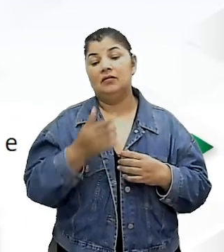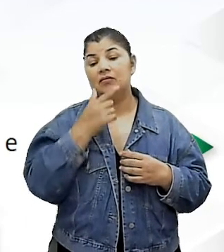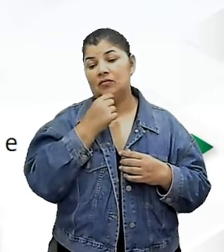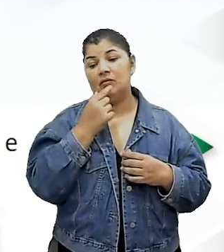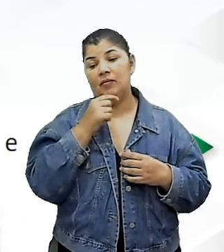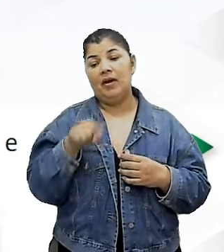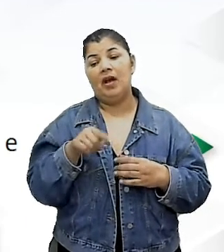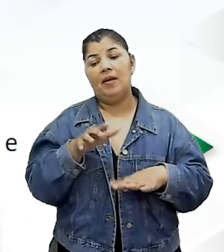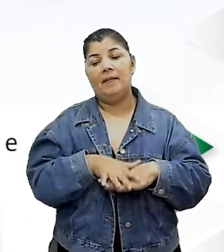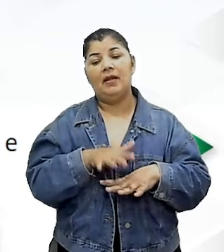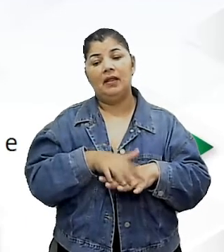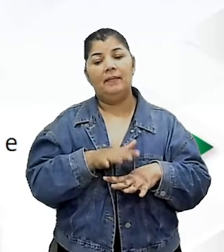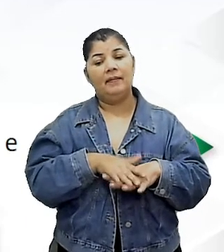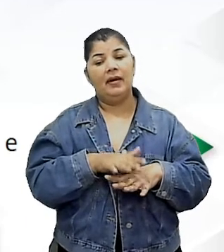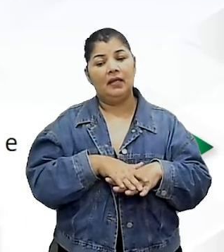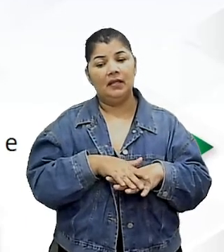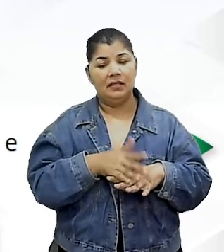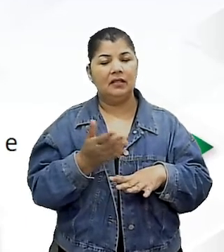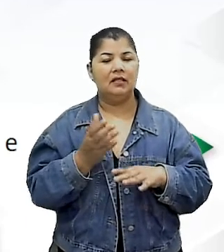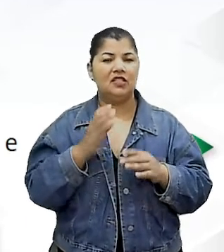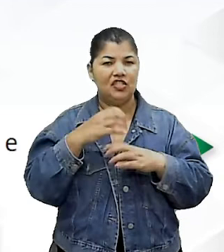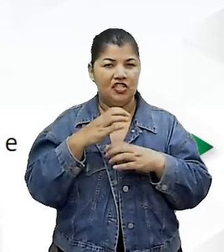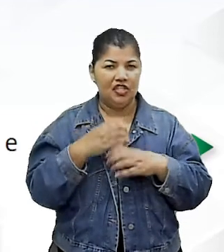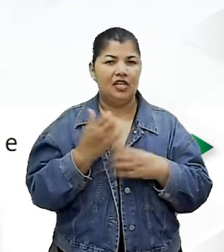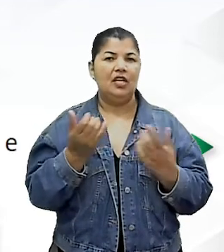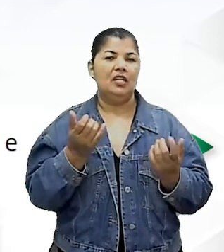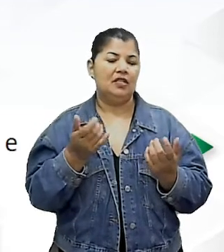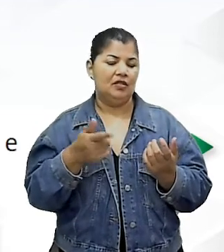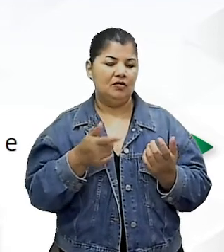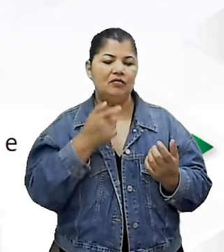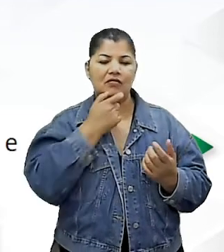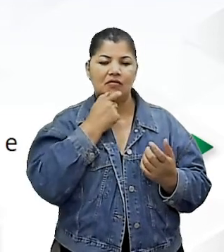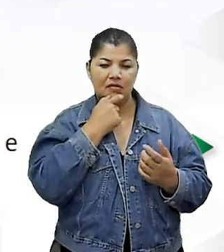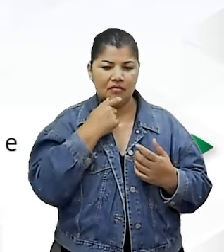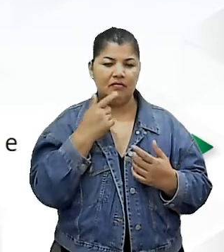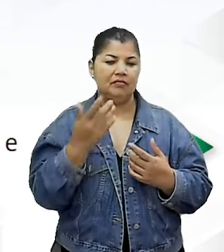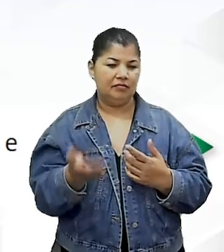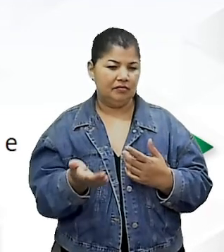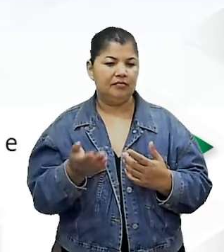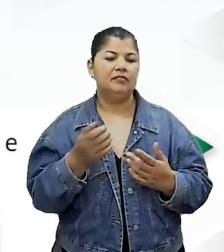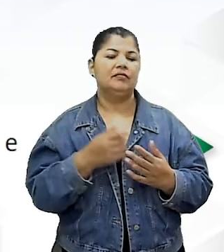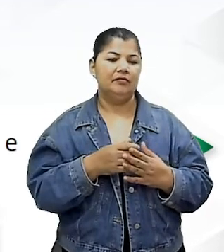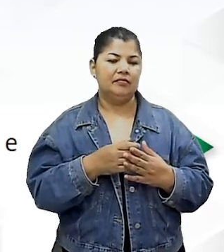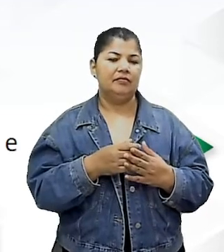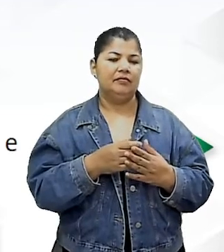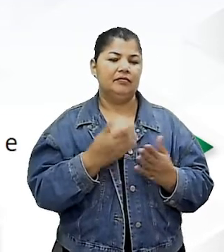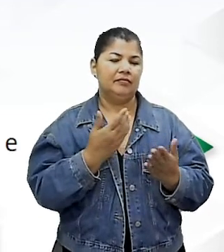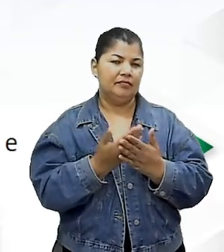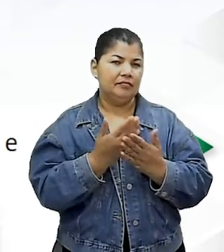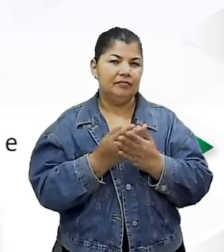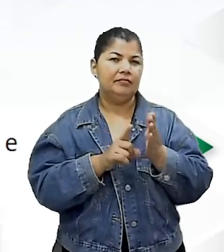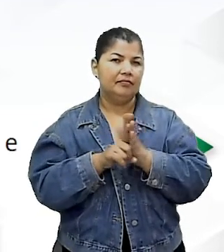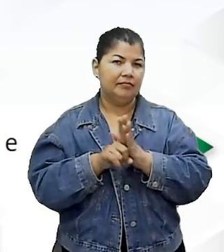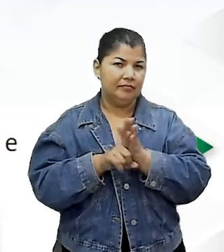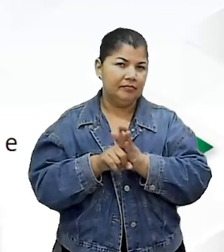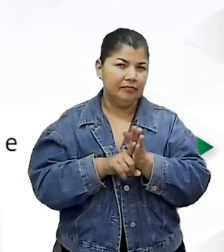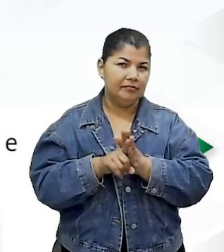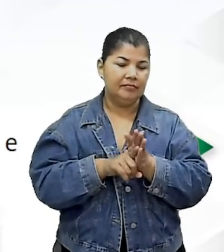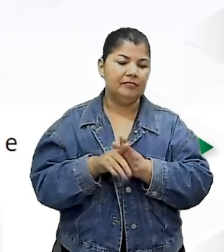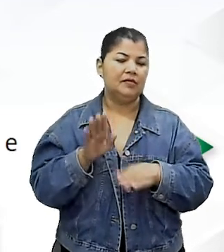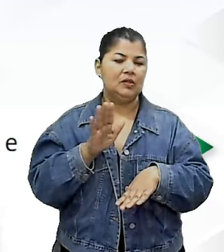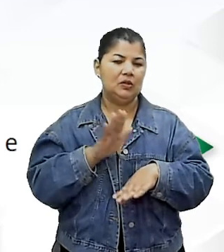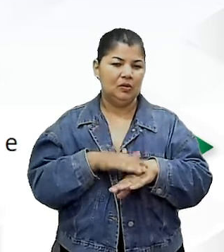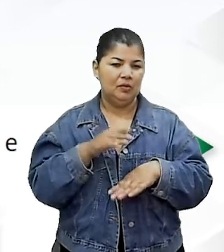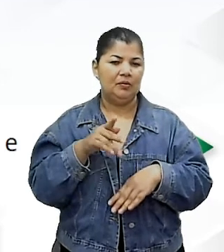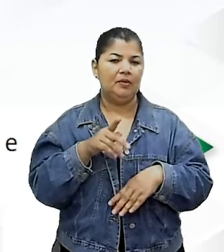matemático e engenheiro britânico que desenvolveu bastante aí as pesquisas iniciais sobre a potenciação